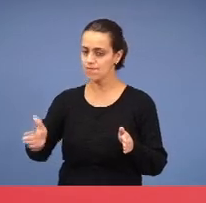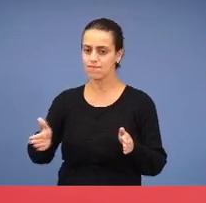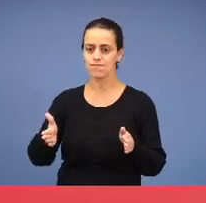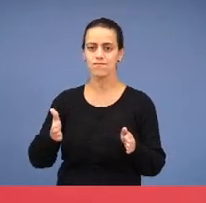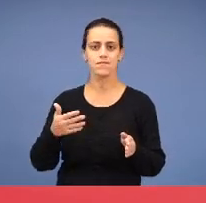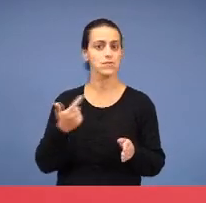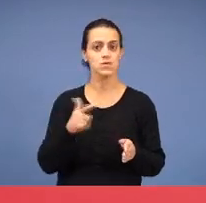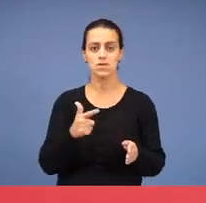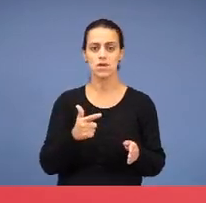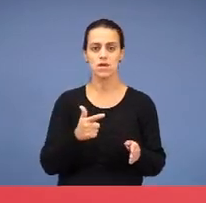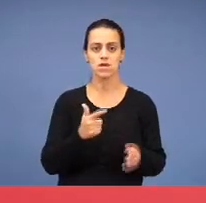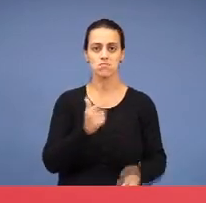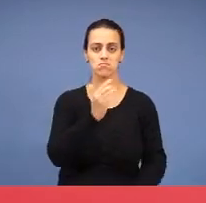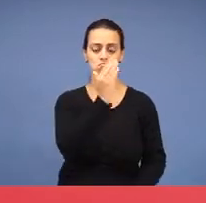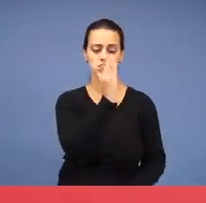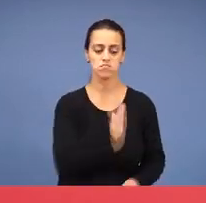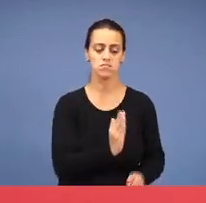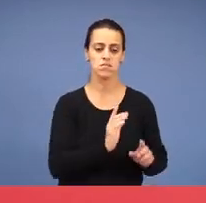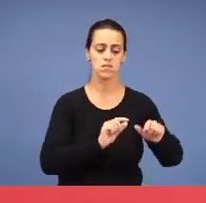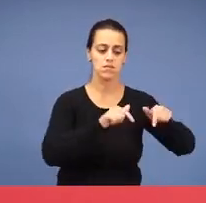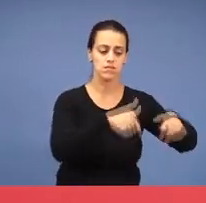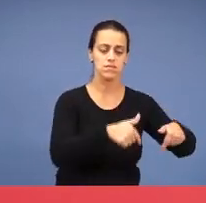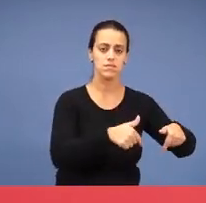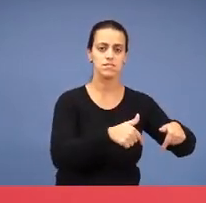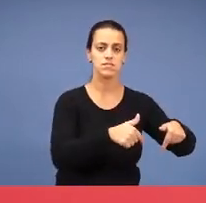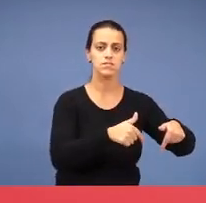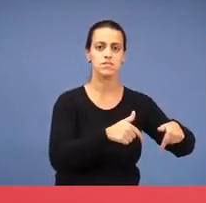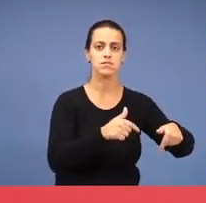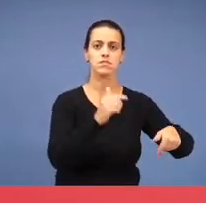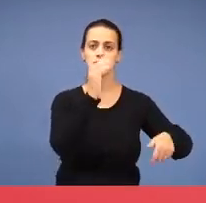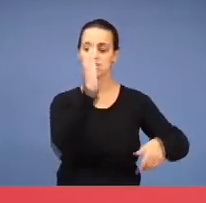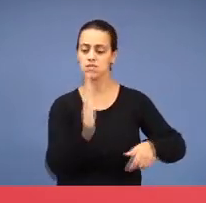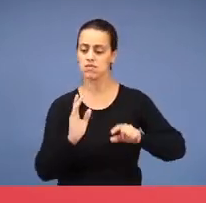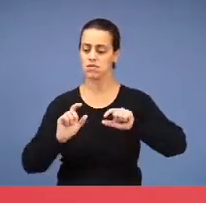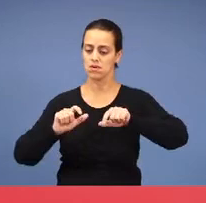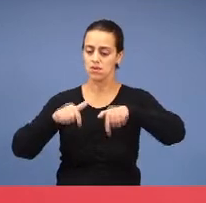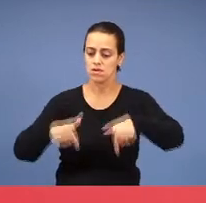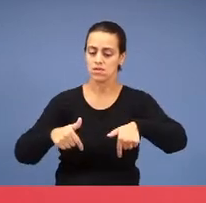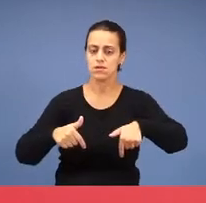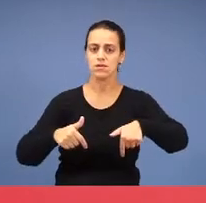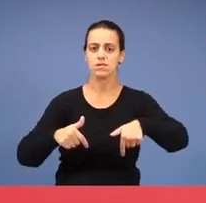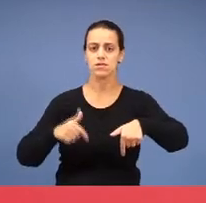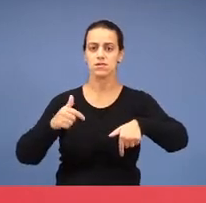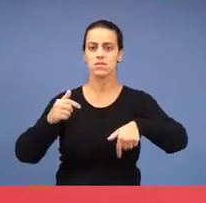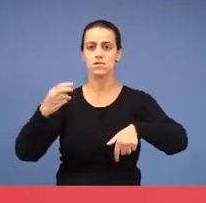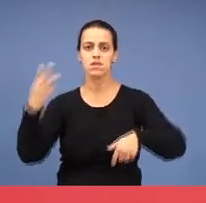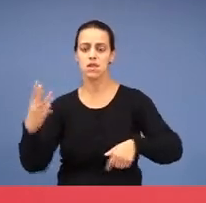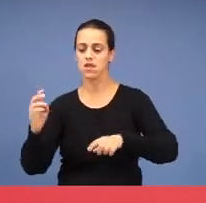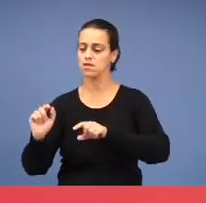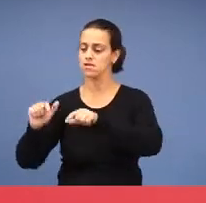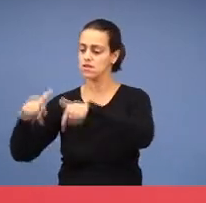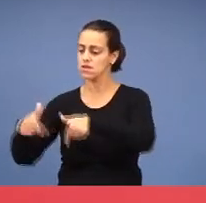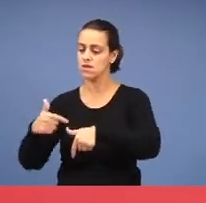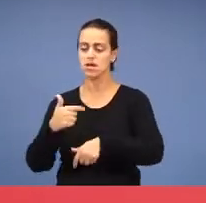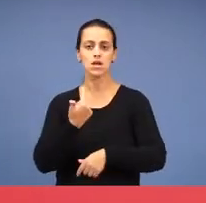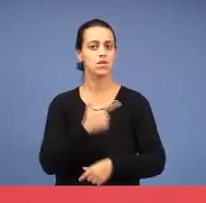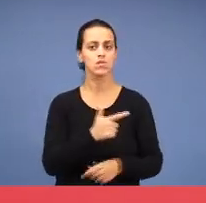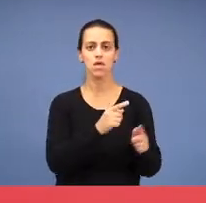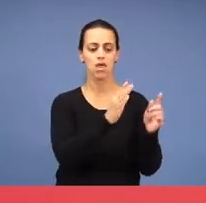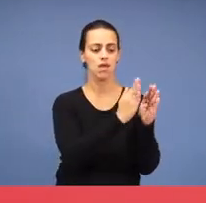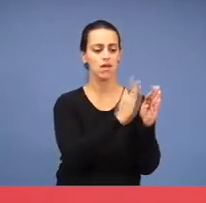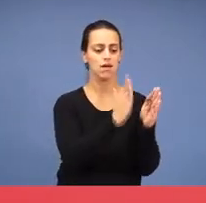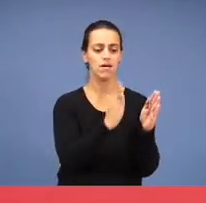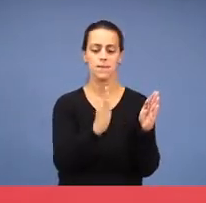aqui com outro fato, aqui é dois, aqui é três, não existe